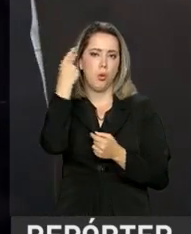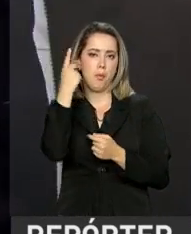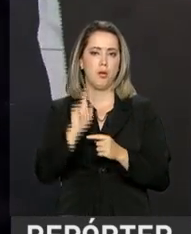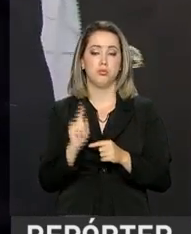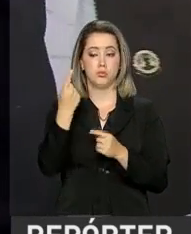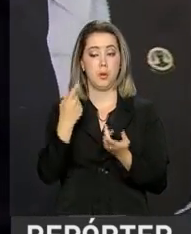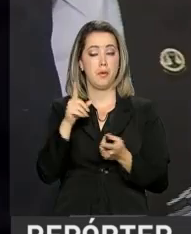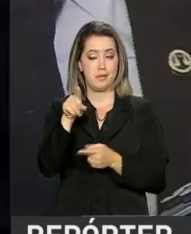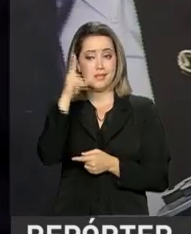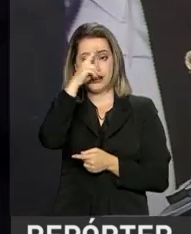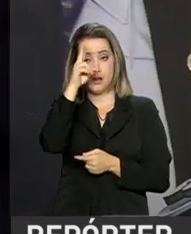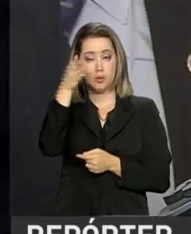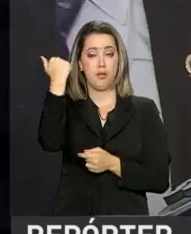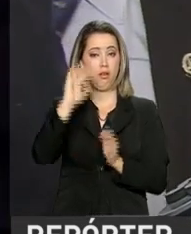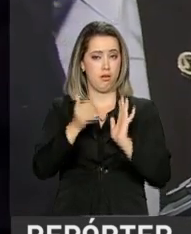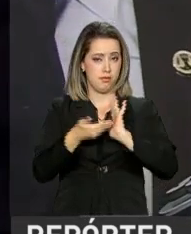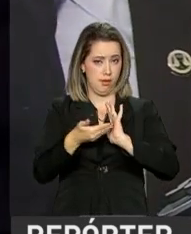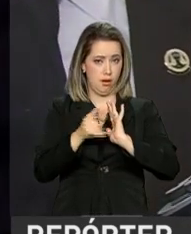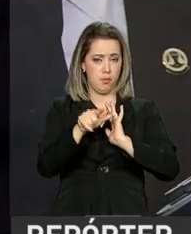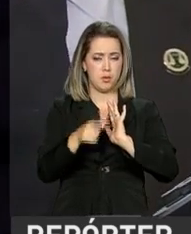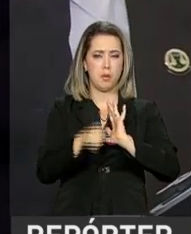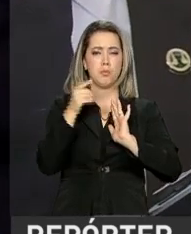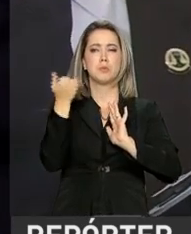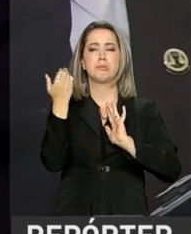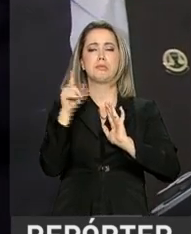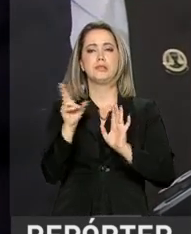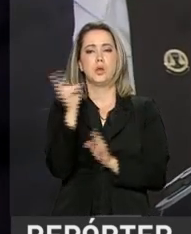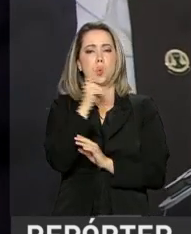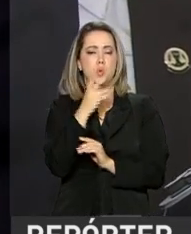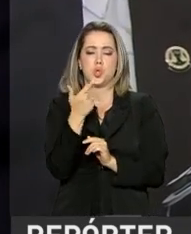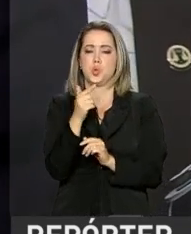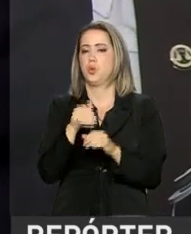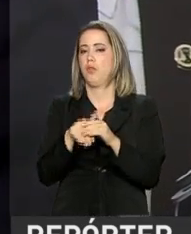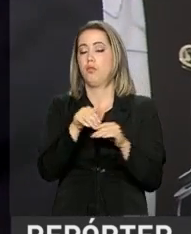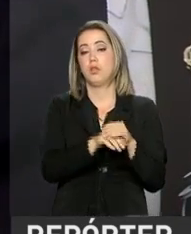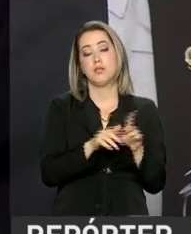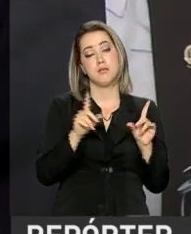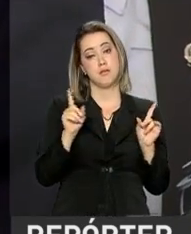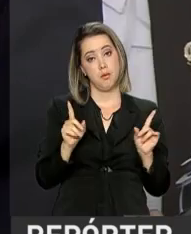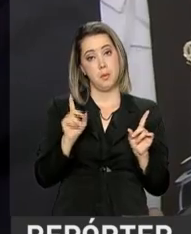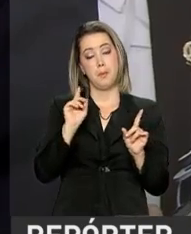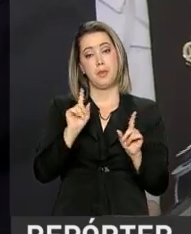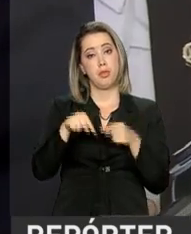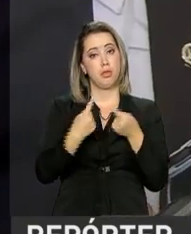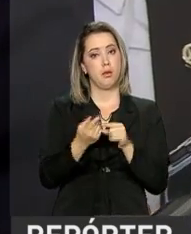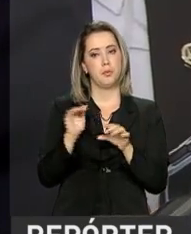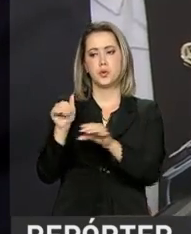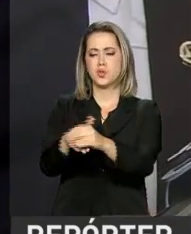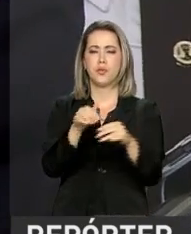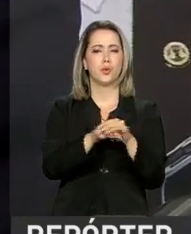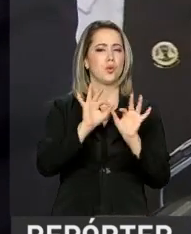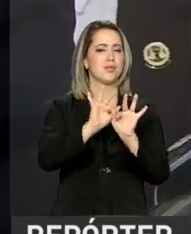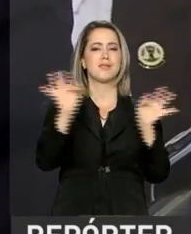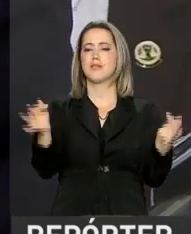que no caso da Câmara dos Deputados também houve um primeiro momento que a urgência não chegou a ser votada, não chegou a ser aprovada, né? E depois foi para o plenário,